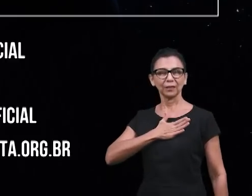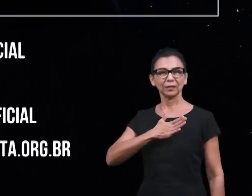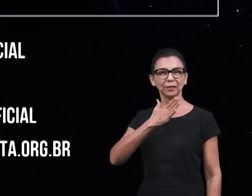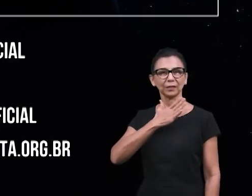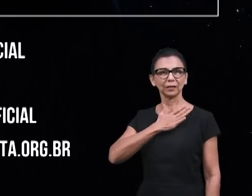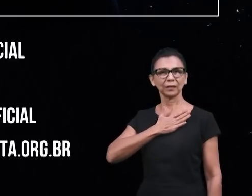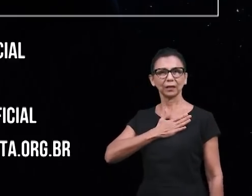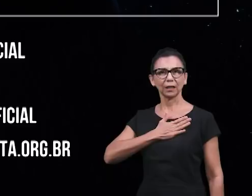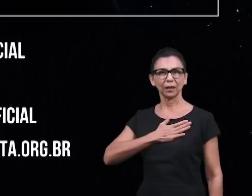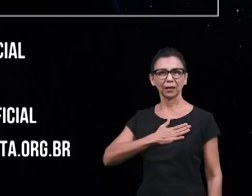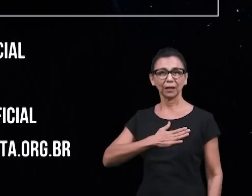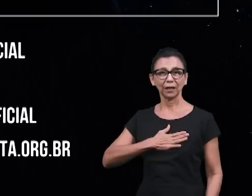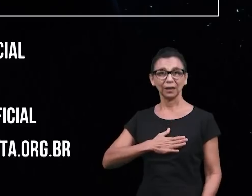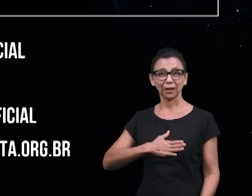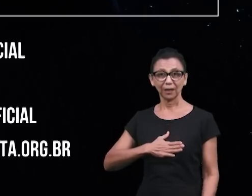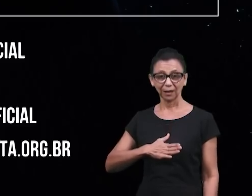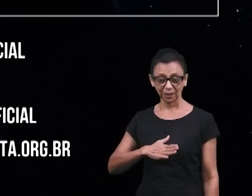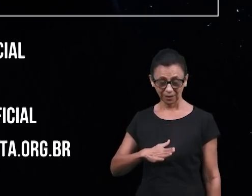conforta e